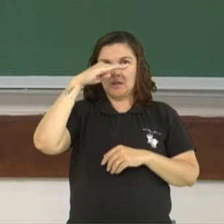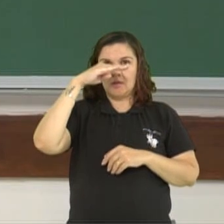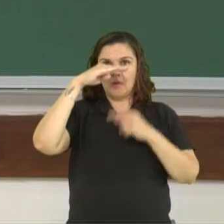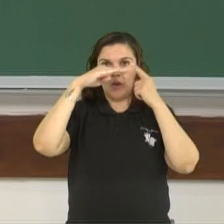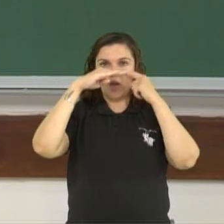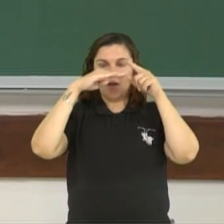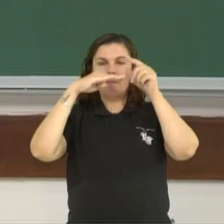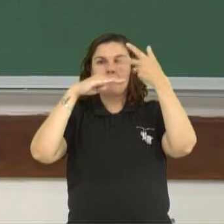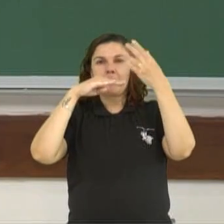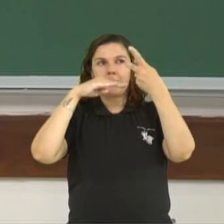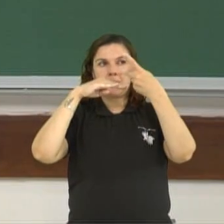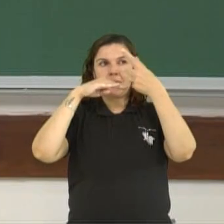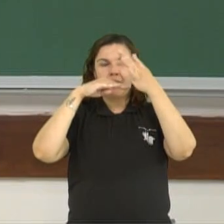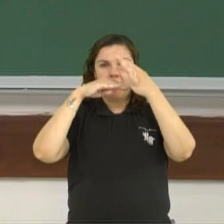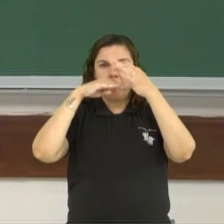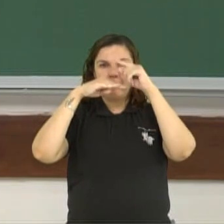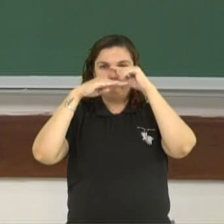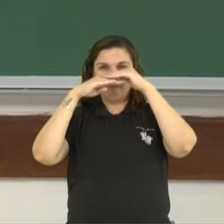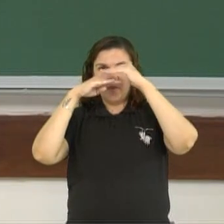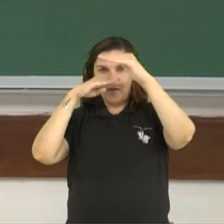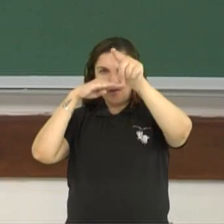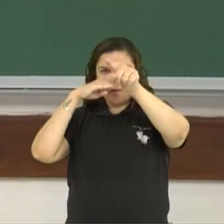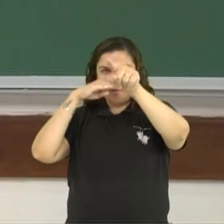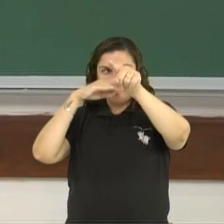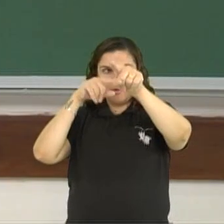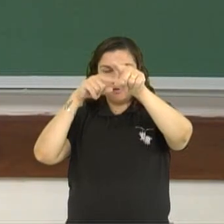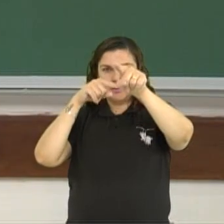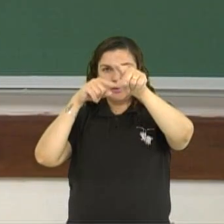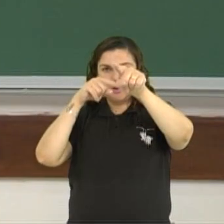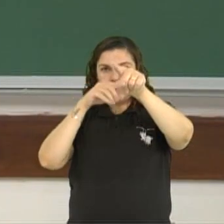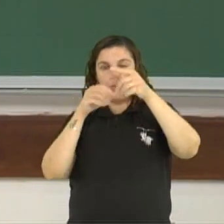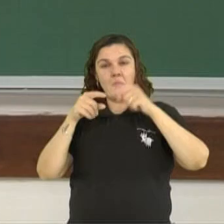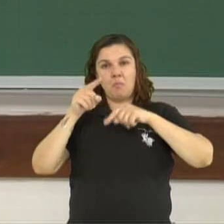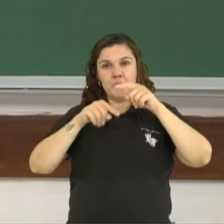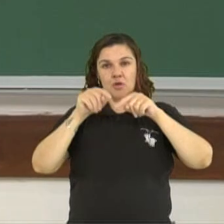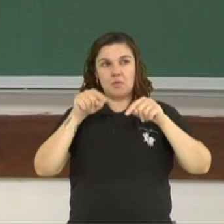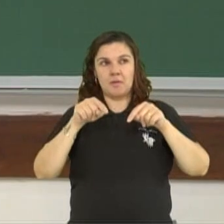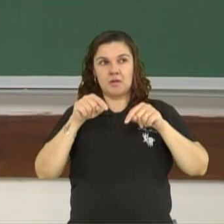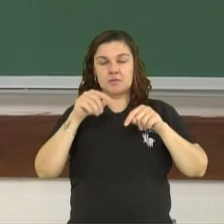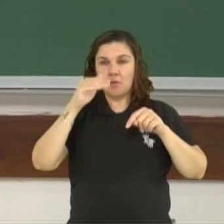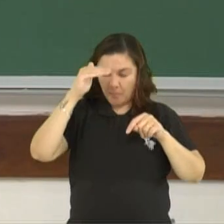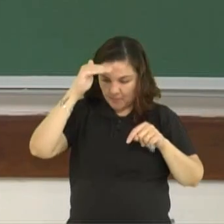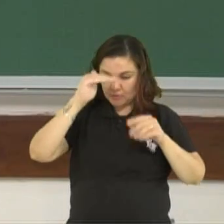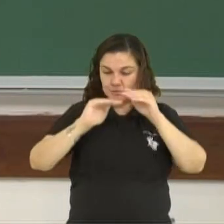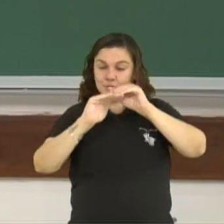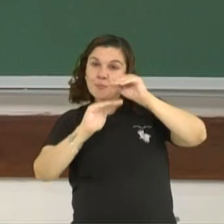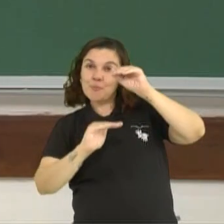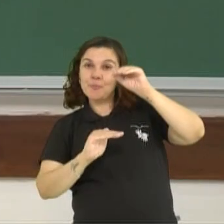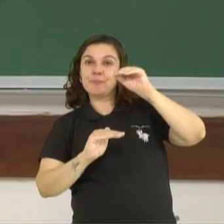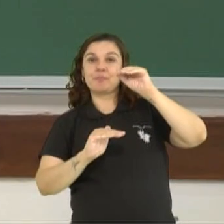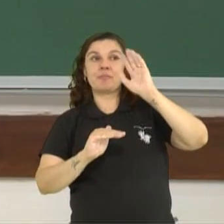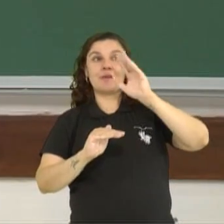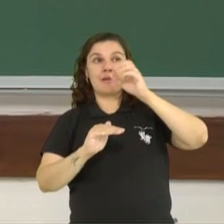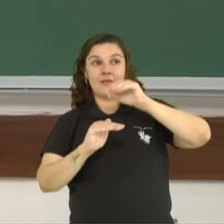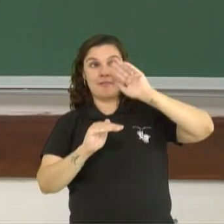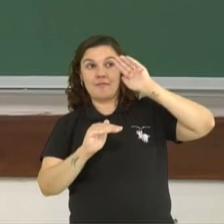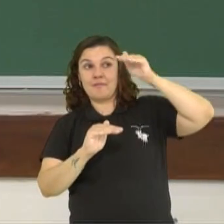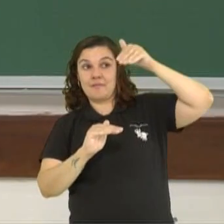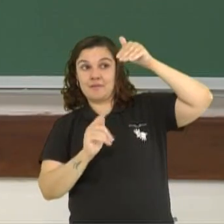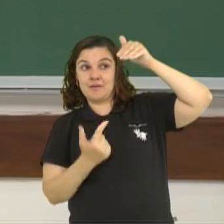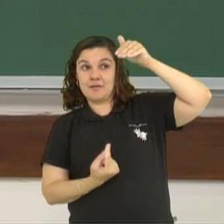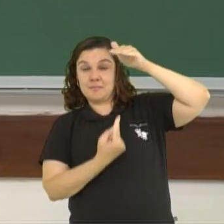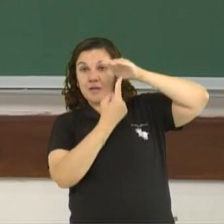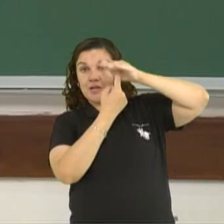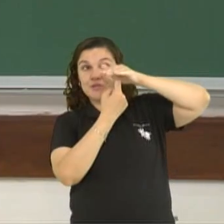ponto de fuga é a linha da minha visão, eu estou vendo um objeto de baixo. Se eu, por acaso, me abaixo todo lado do chão, aquele objeto fica na mesma altura, eu estou